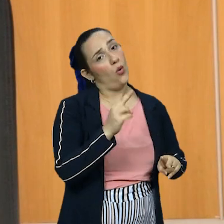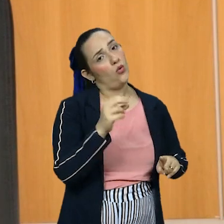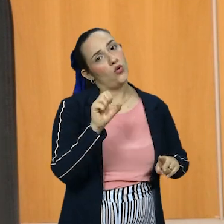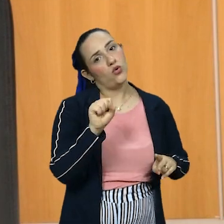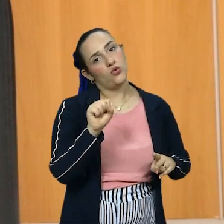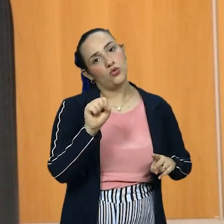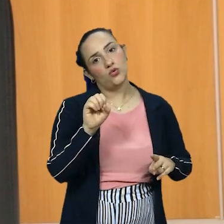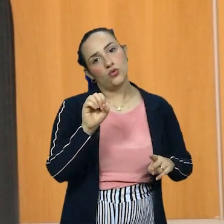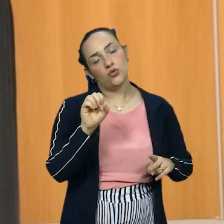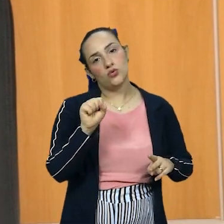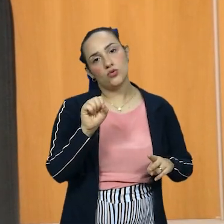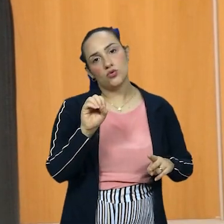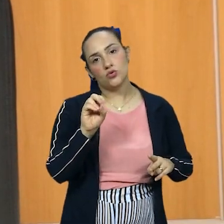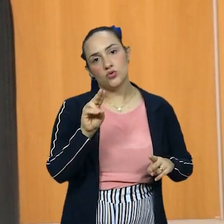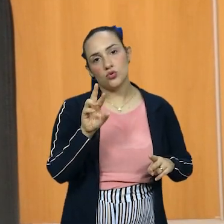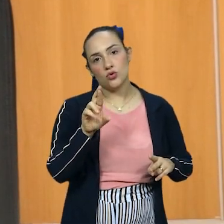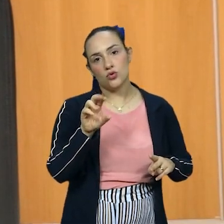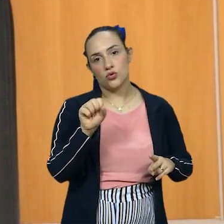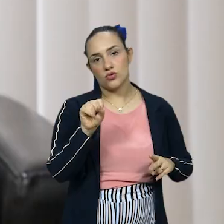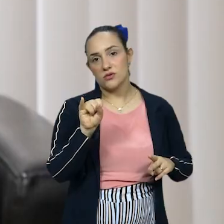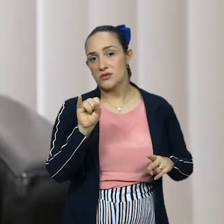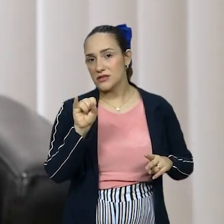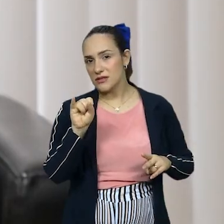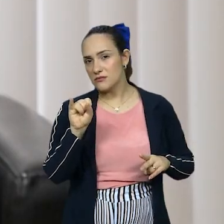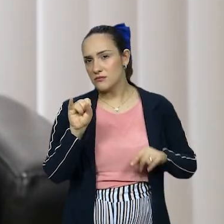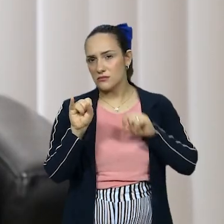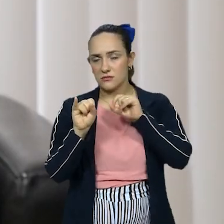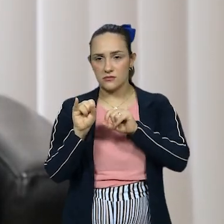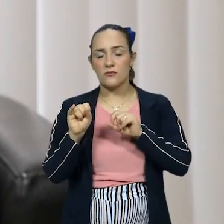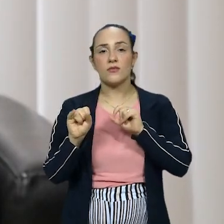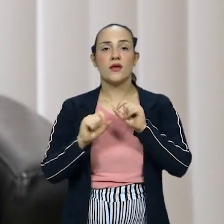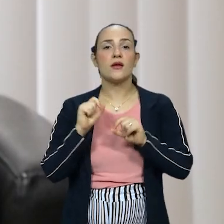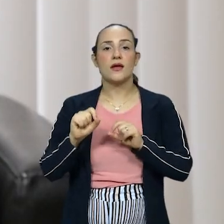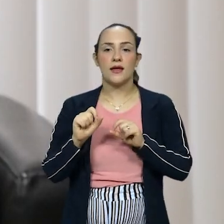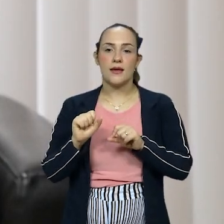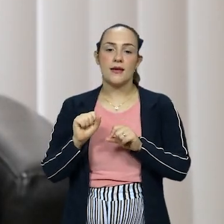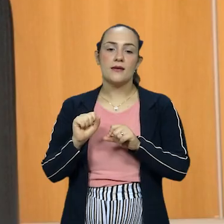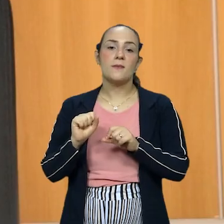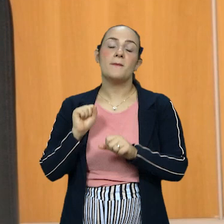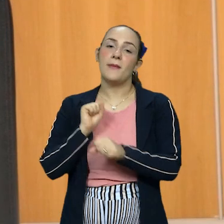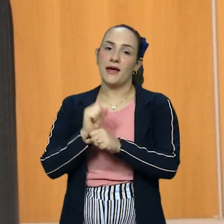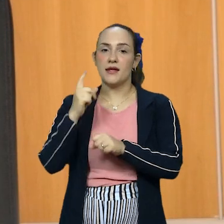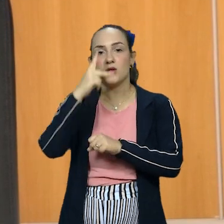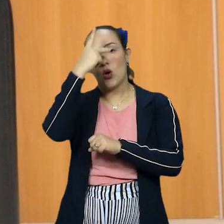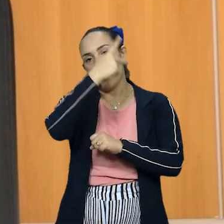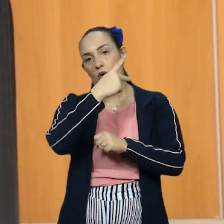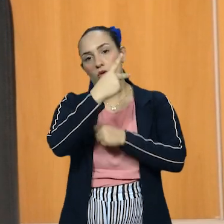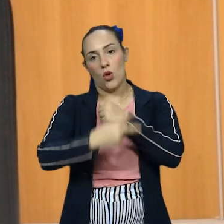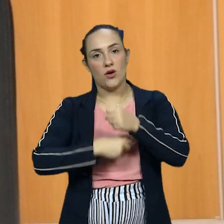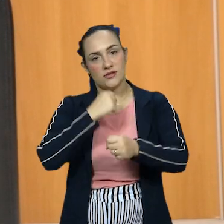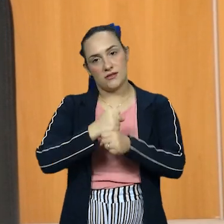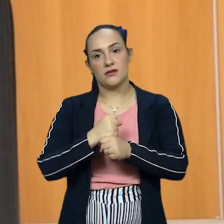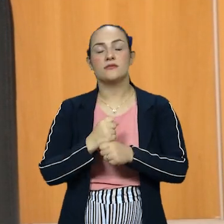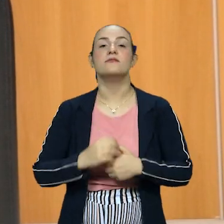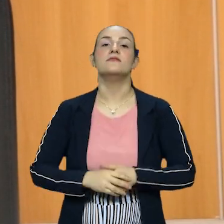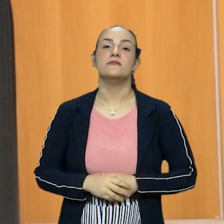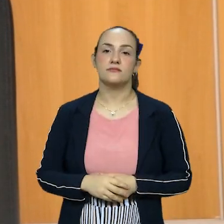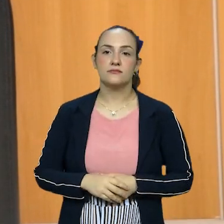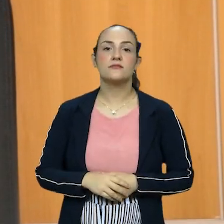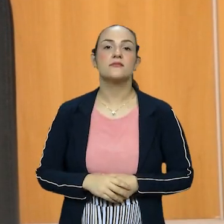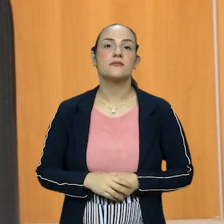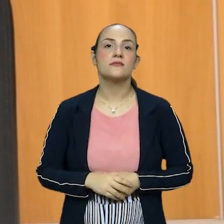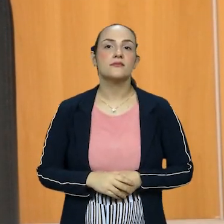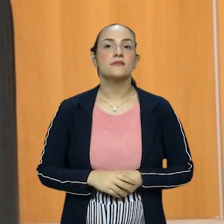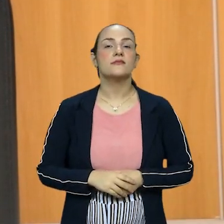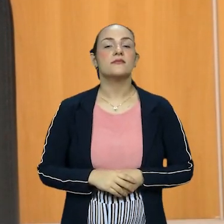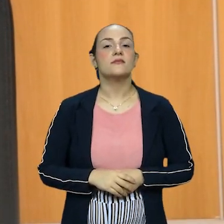pena, ou no máximo o sursi. Ou no mínimo o sursi. Que seria? a suspensão por 2 anos